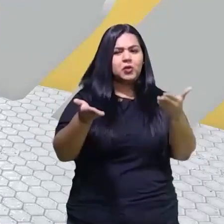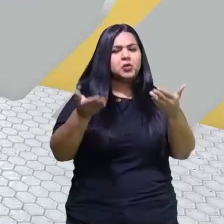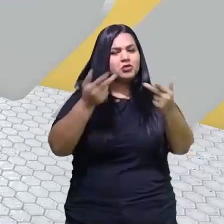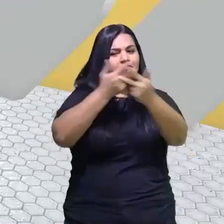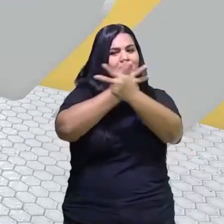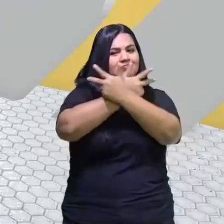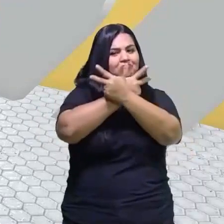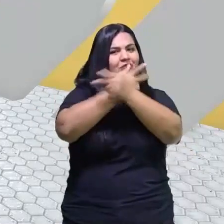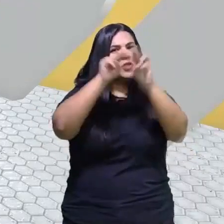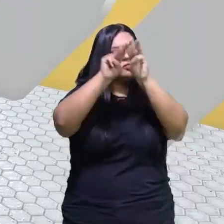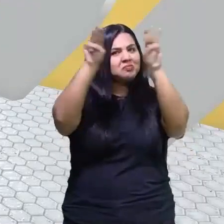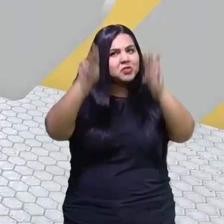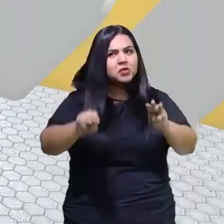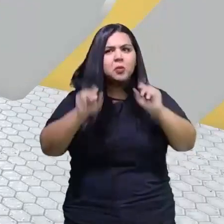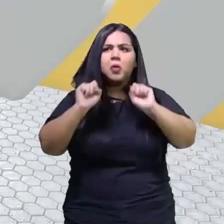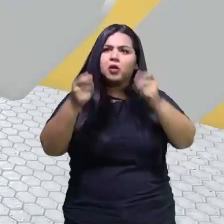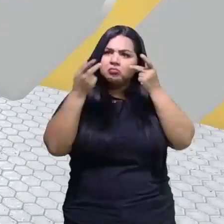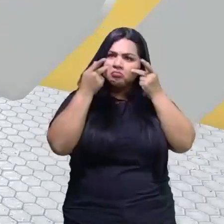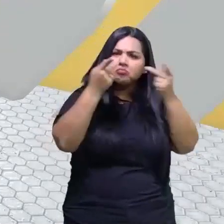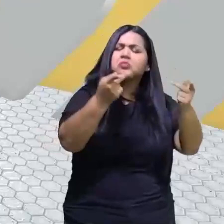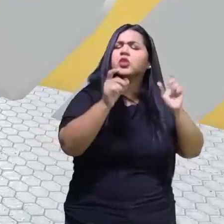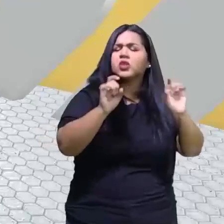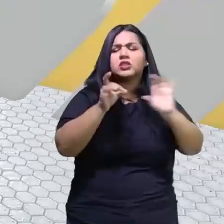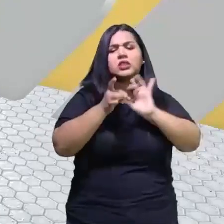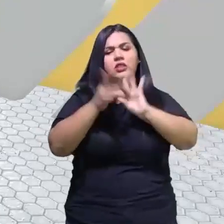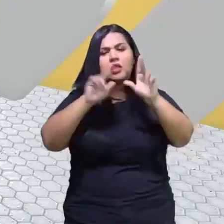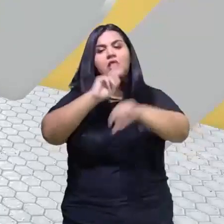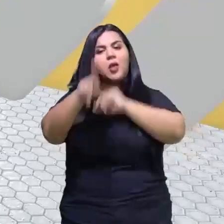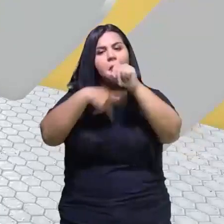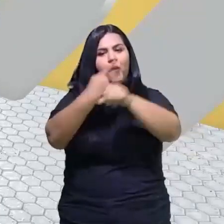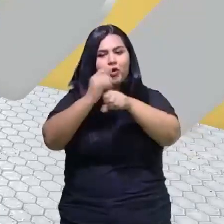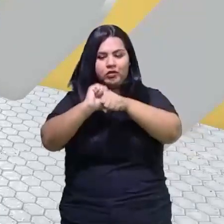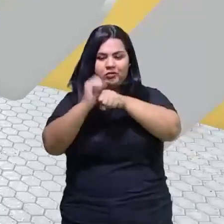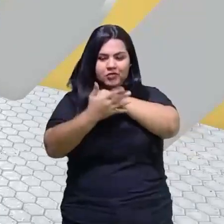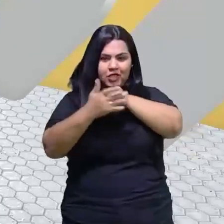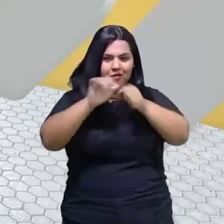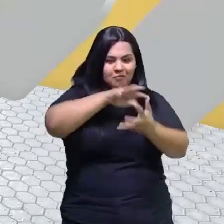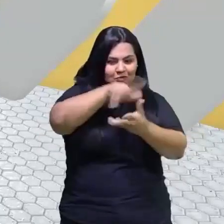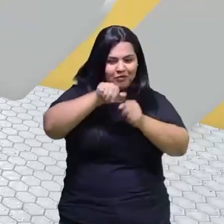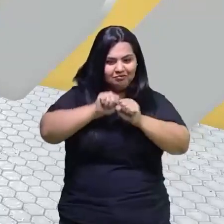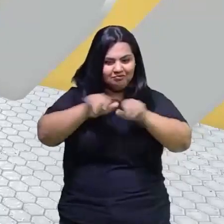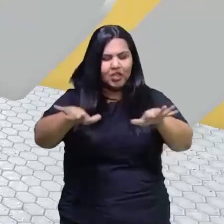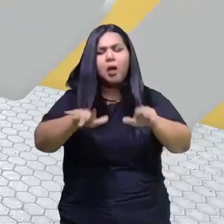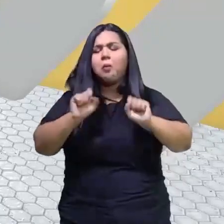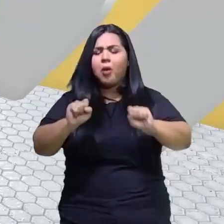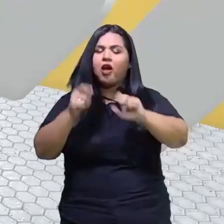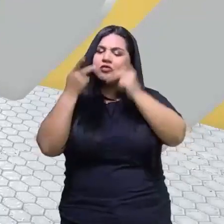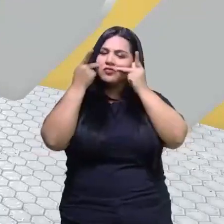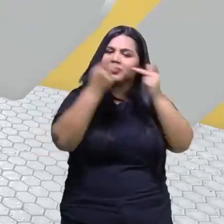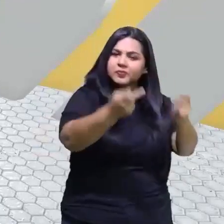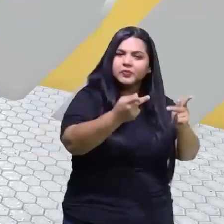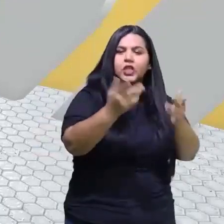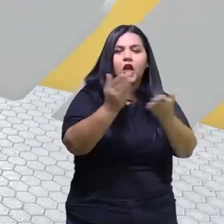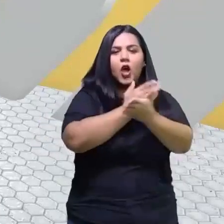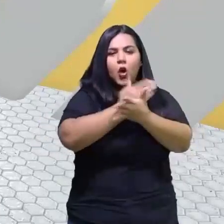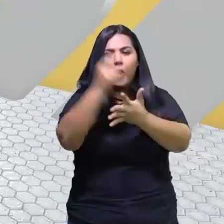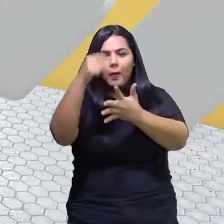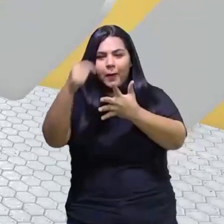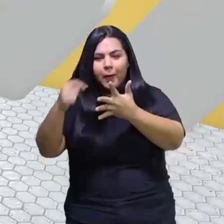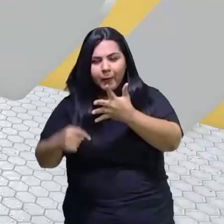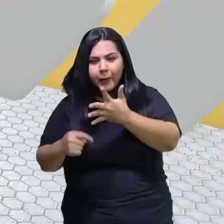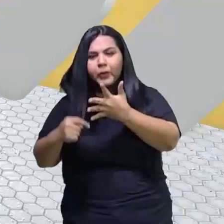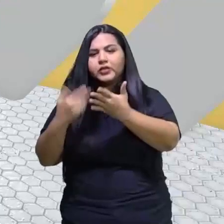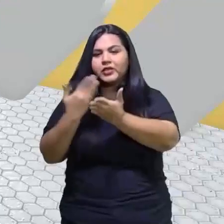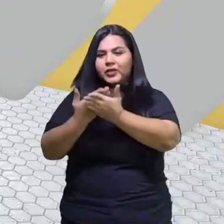visitado. Professor, eu posso visitar? Depois da pandemia você pode visitar. Agora preste atenção aqui que eu vou falar alguns pontos importantes dessa aula de